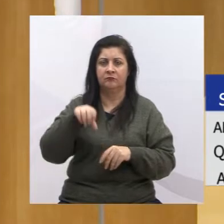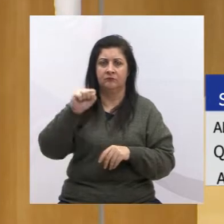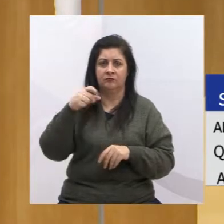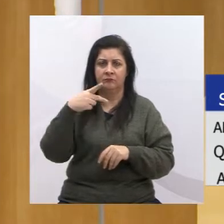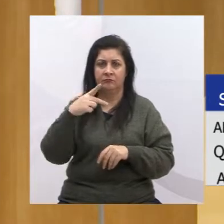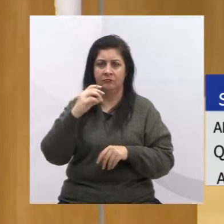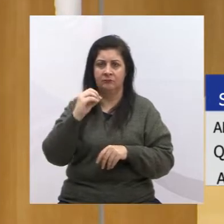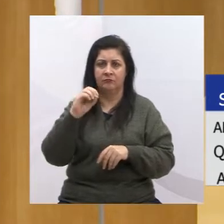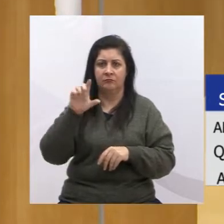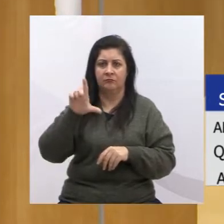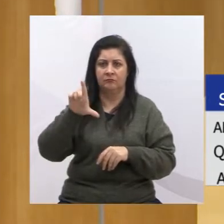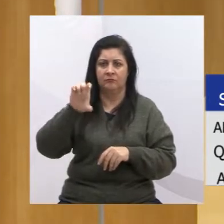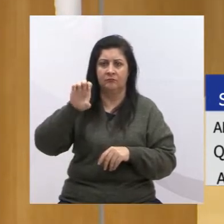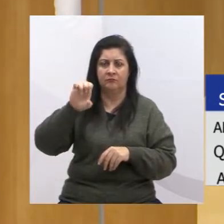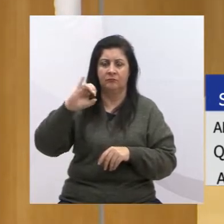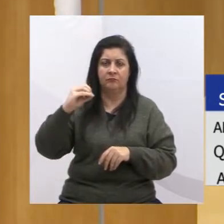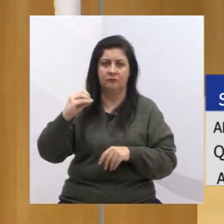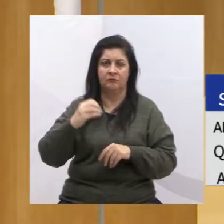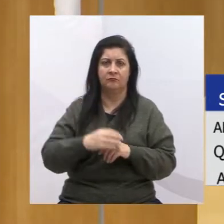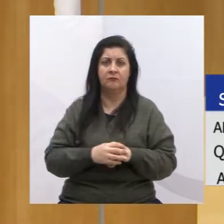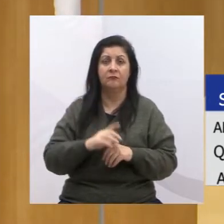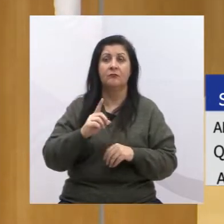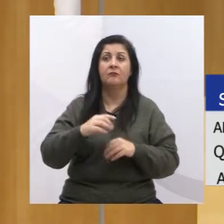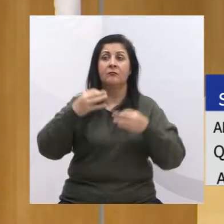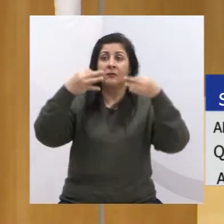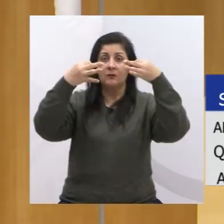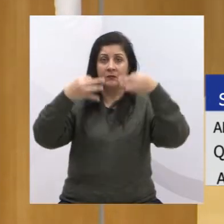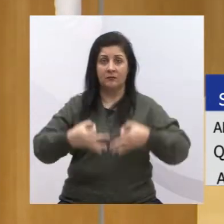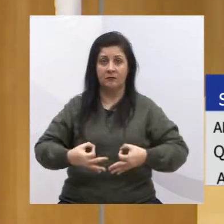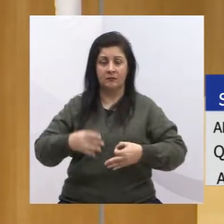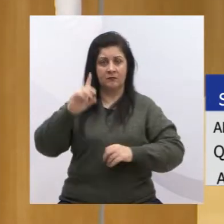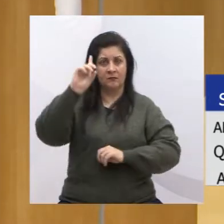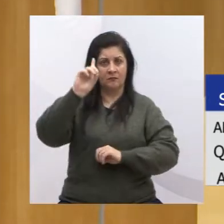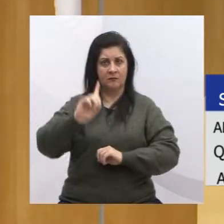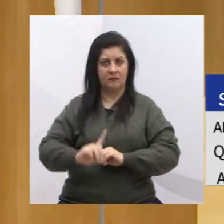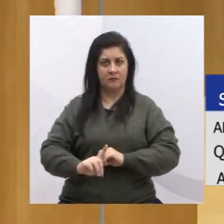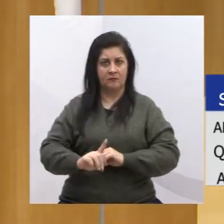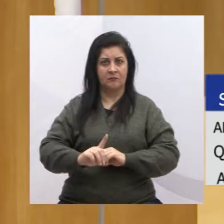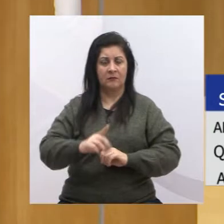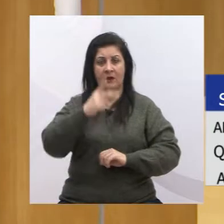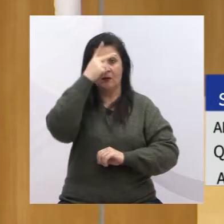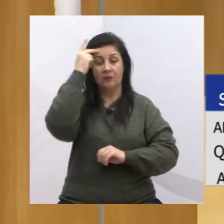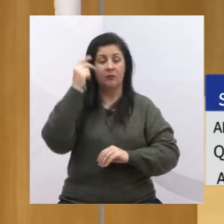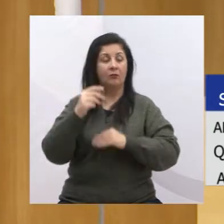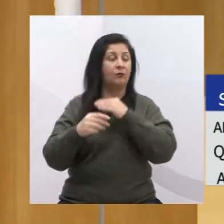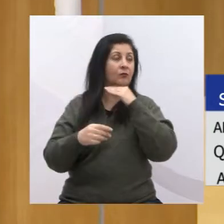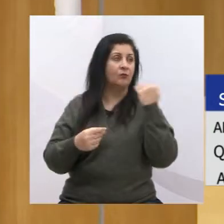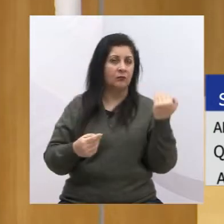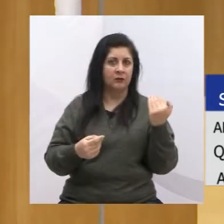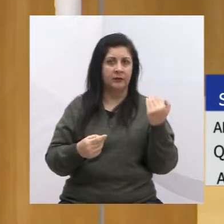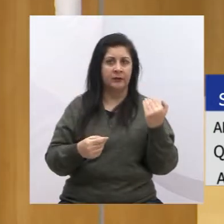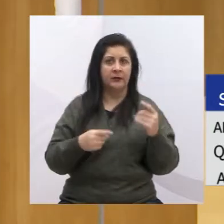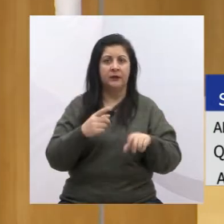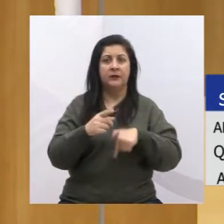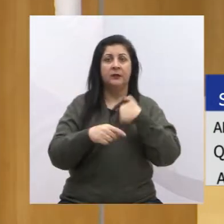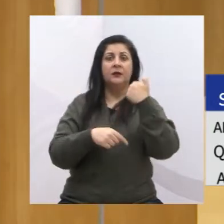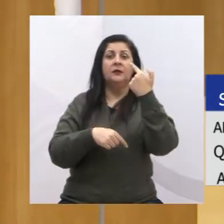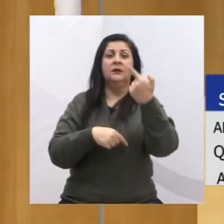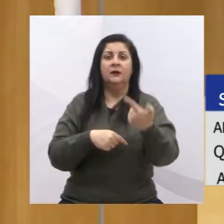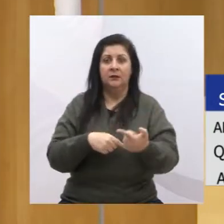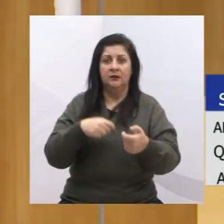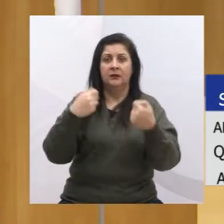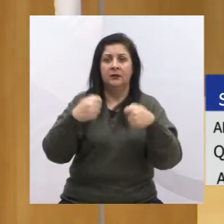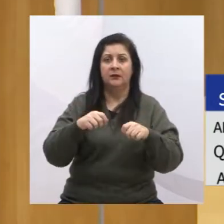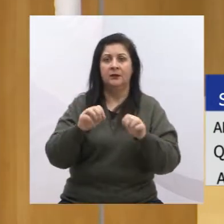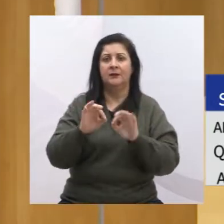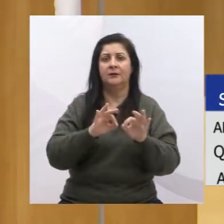de bens, obrigações e direitos deixados por uma pessoa depois de falecer. E inventário é a lista de bens que o falecido